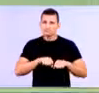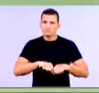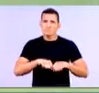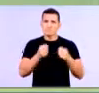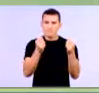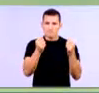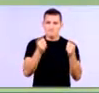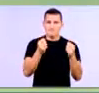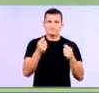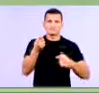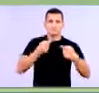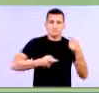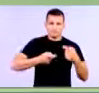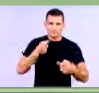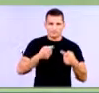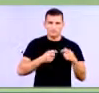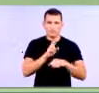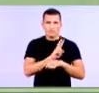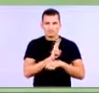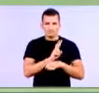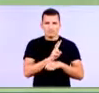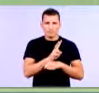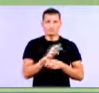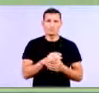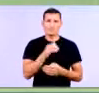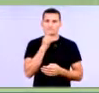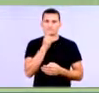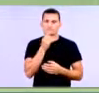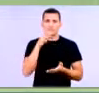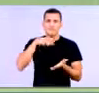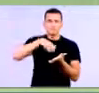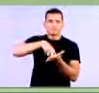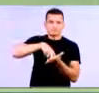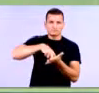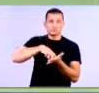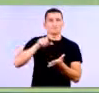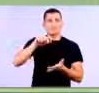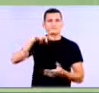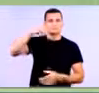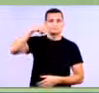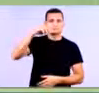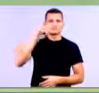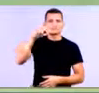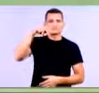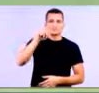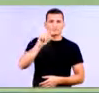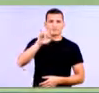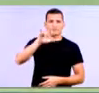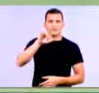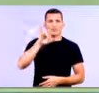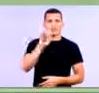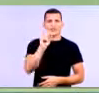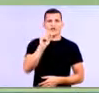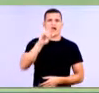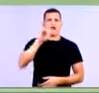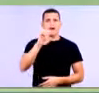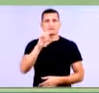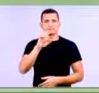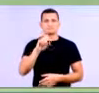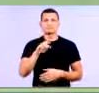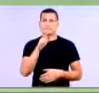as políticas de segurança. Essas punições nada mais são do que as penalidades. Ou seja, você